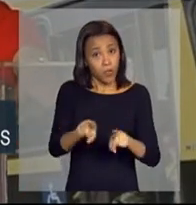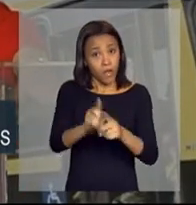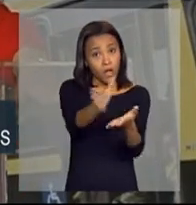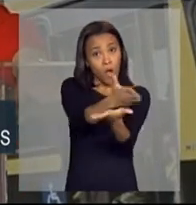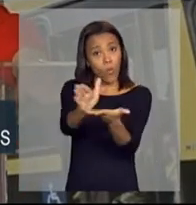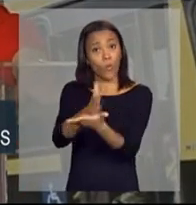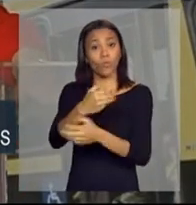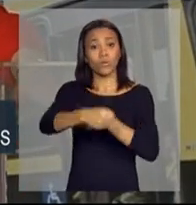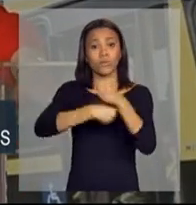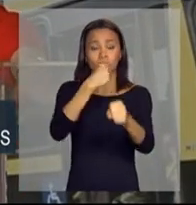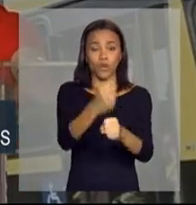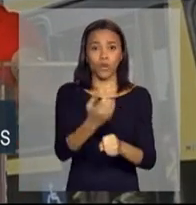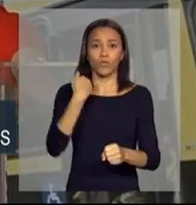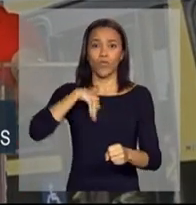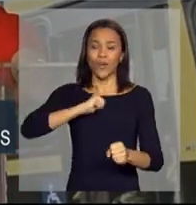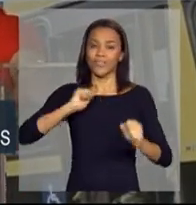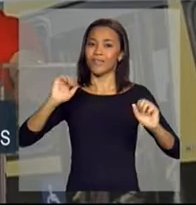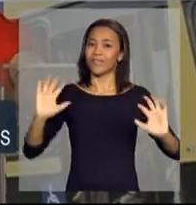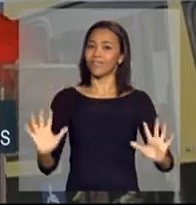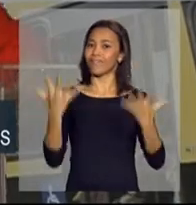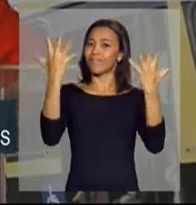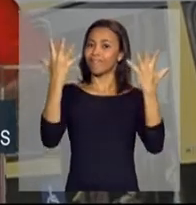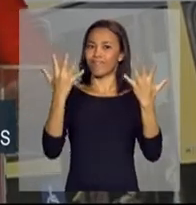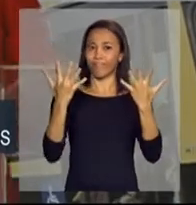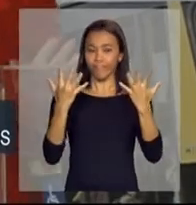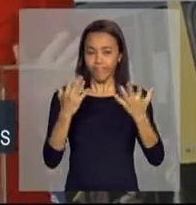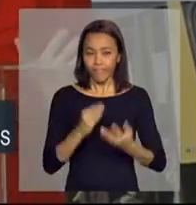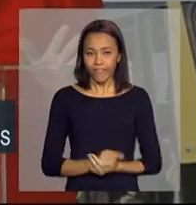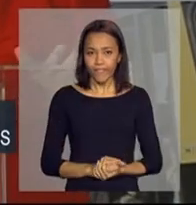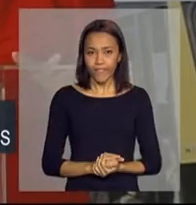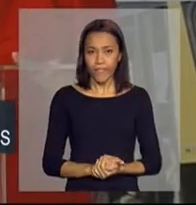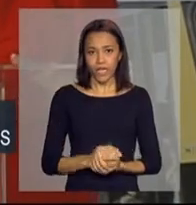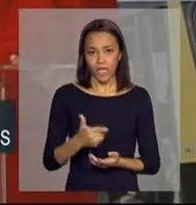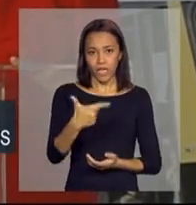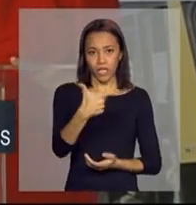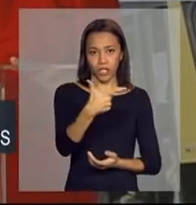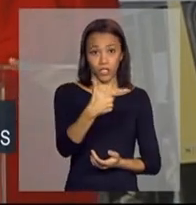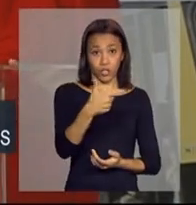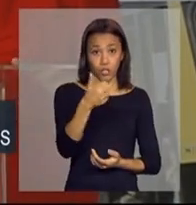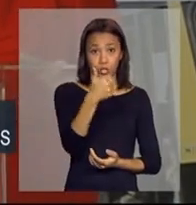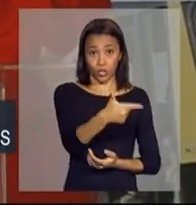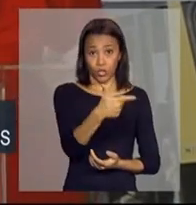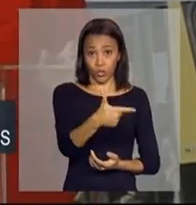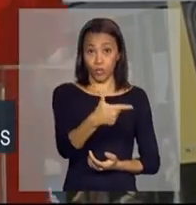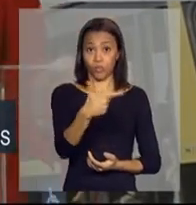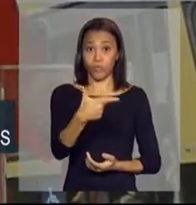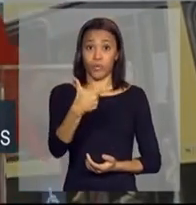nós comemoraremos em 2022, nós